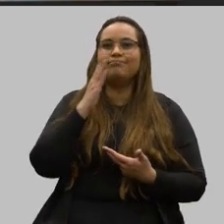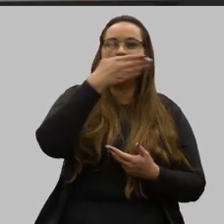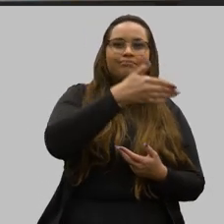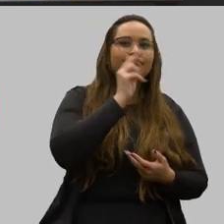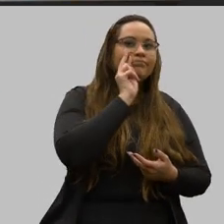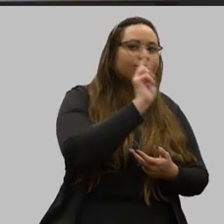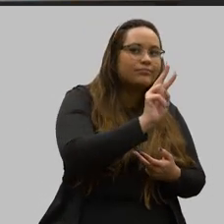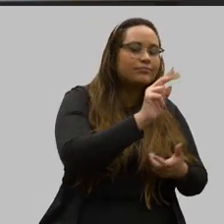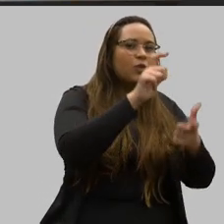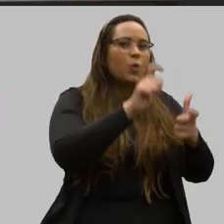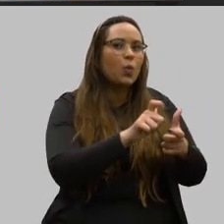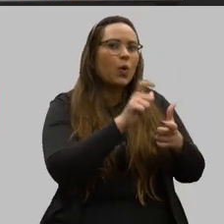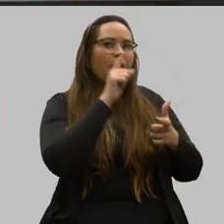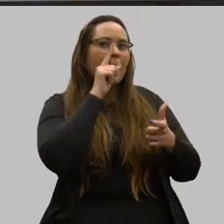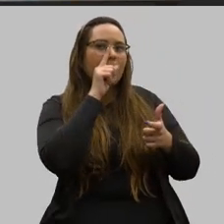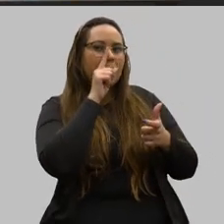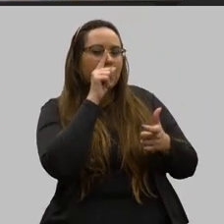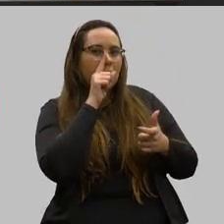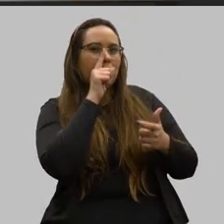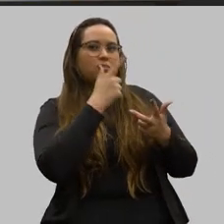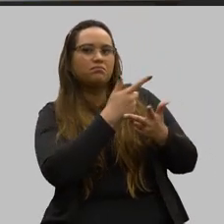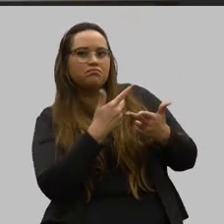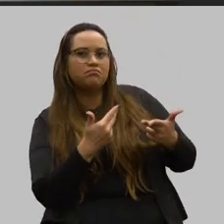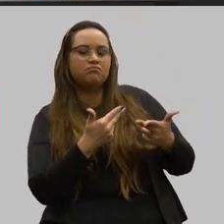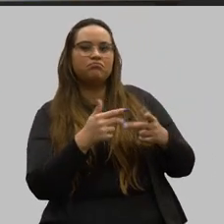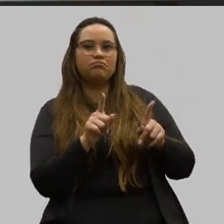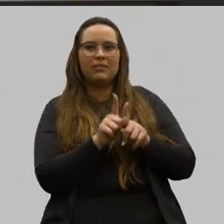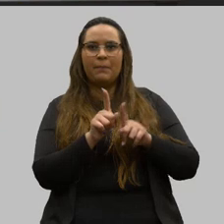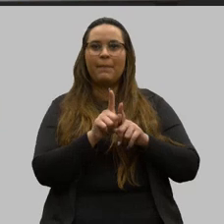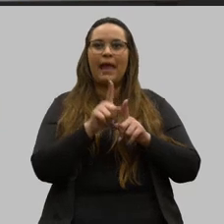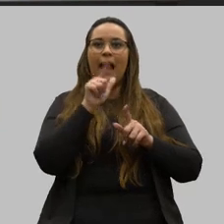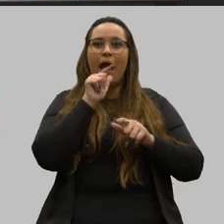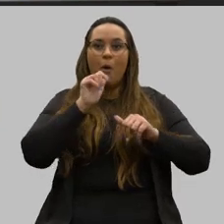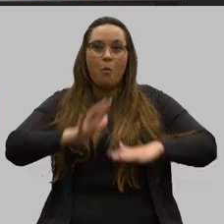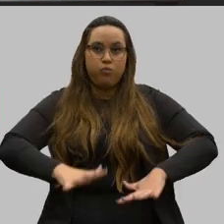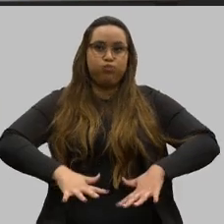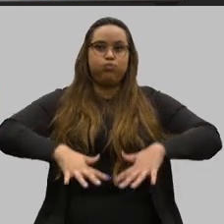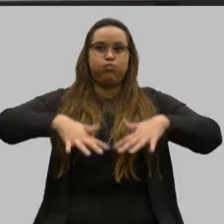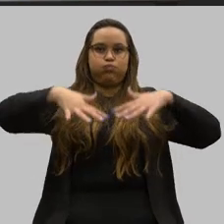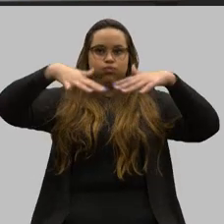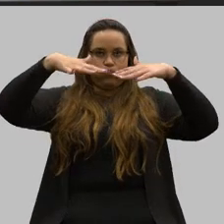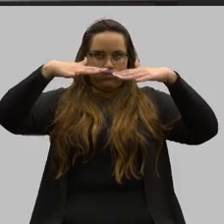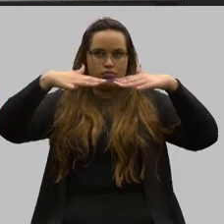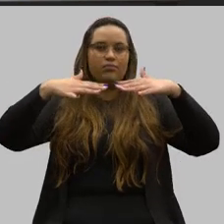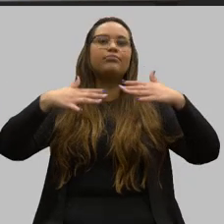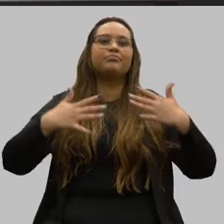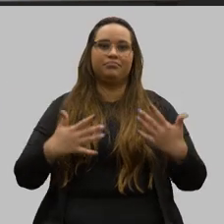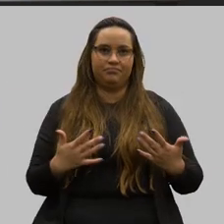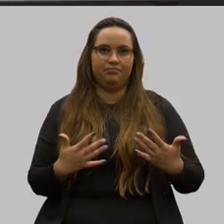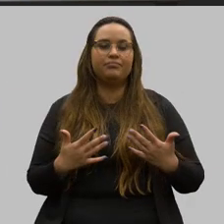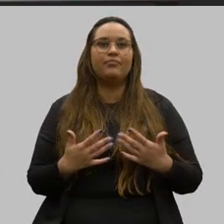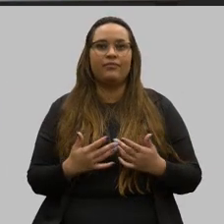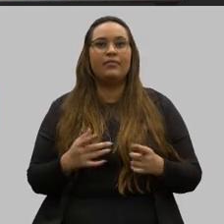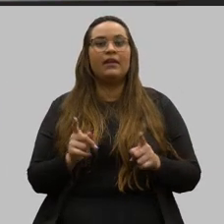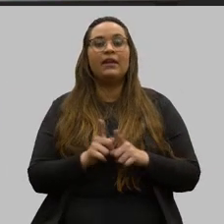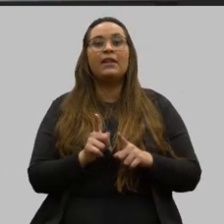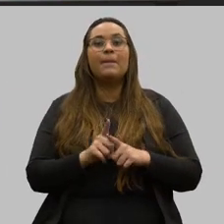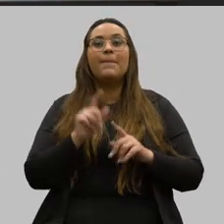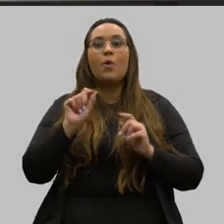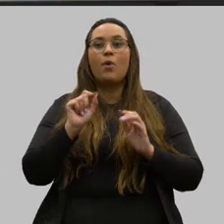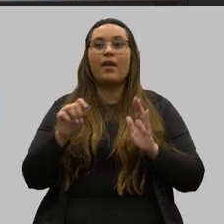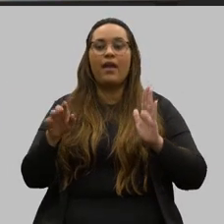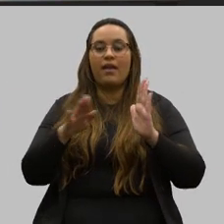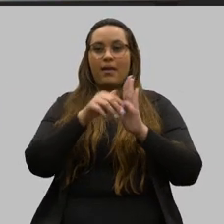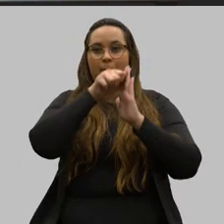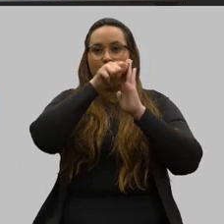forma vistorias em em áreas vulneráveis a inundação enchentes e também a ações em barragens e